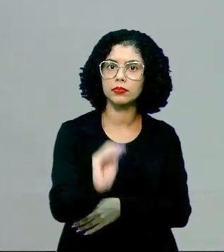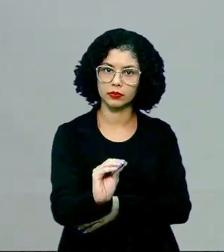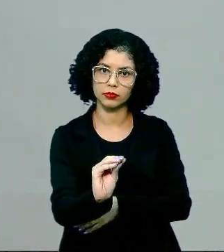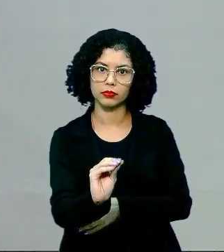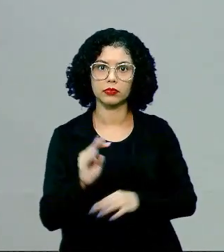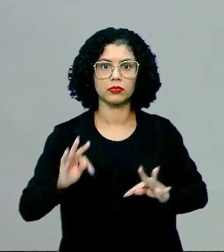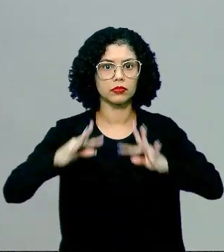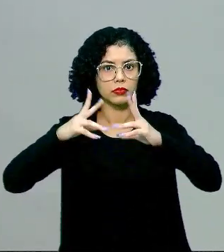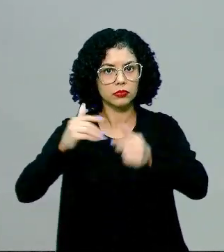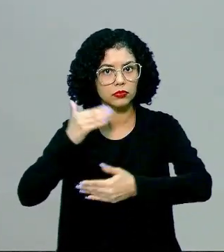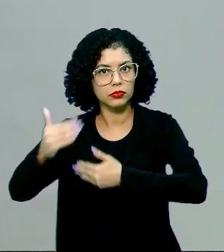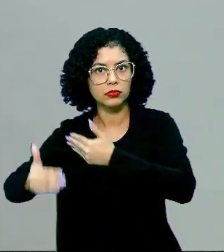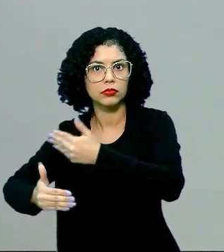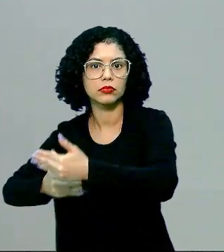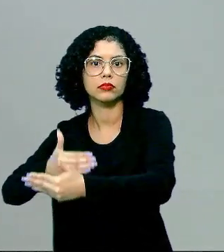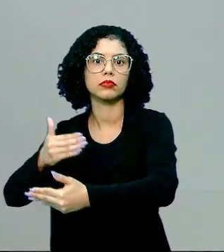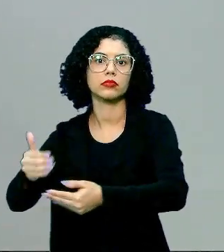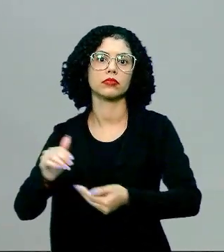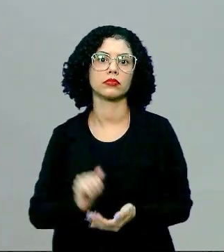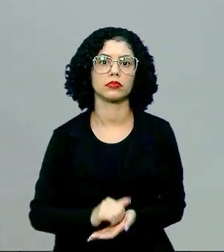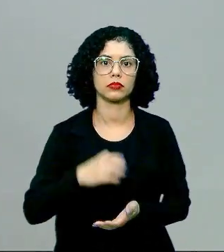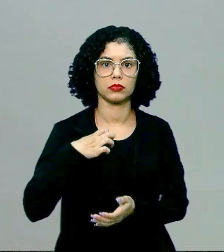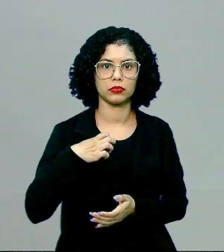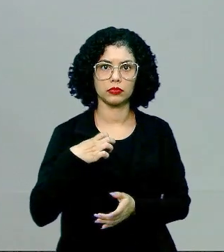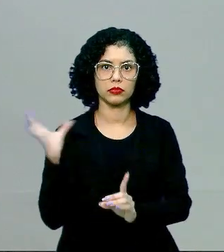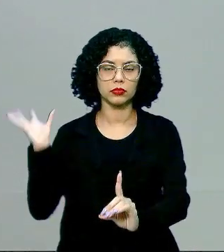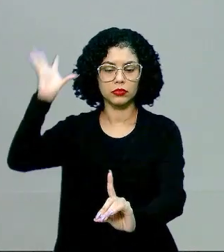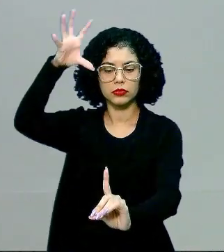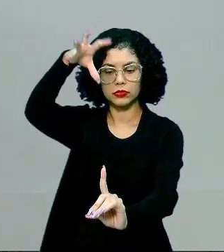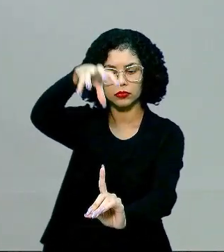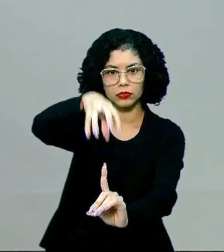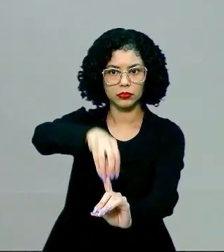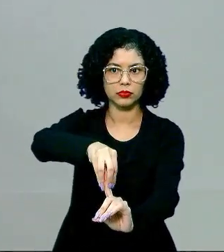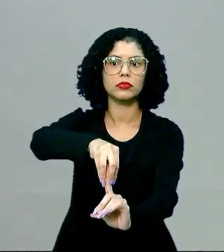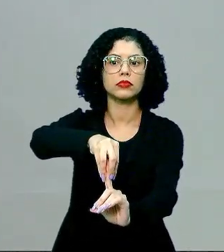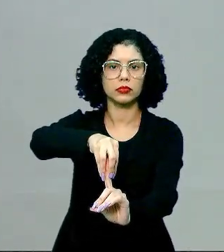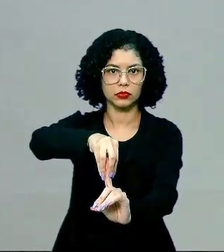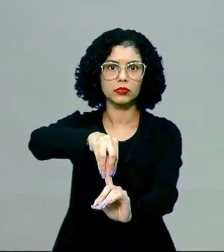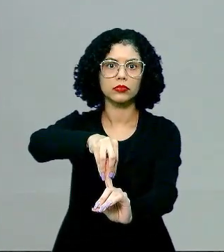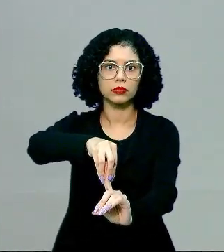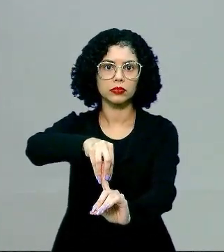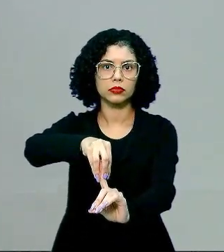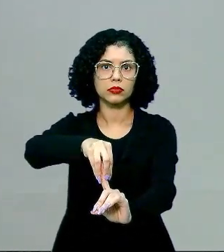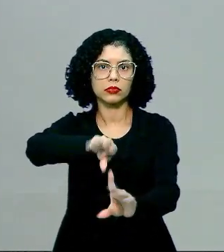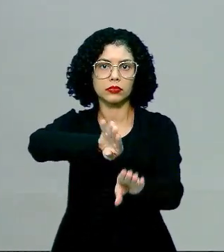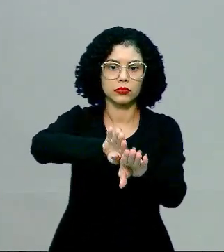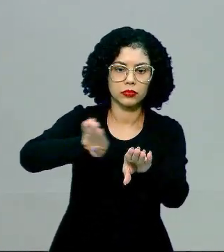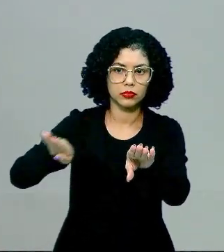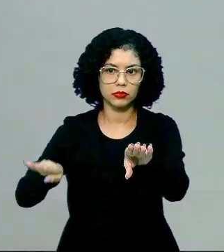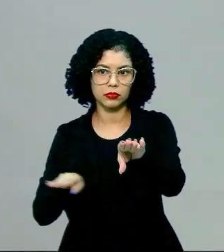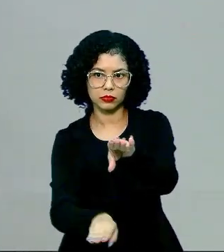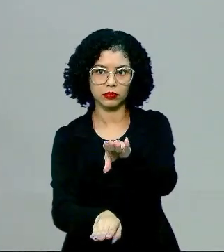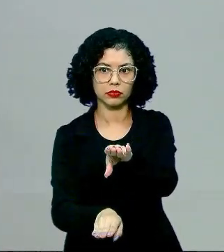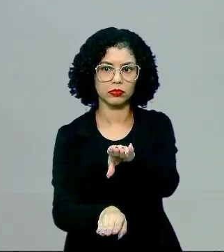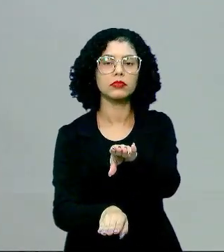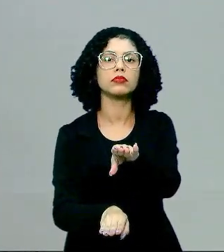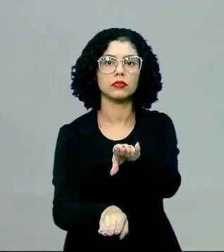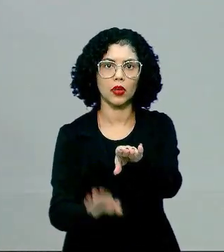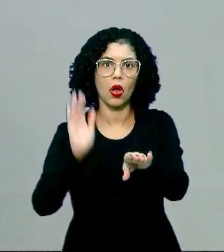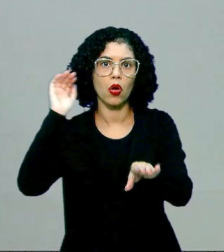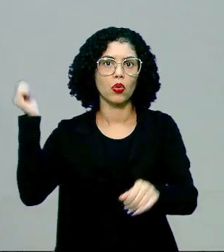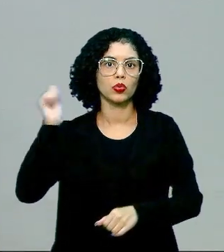discriminação, todo um processo etnocêntrico, no sentido de inferiorizar o